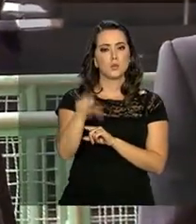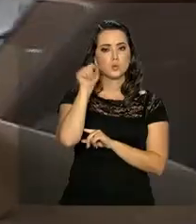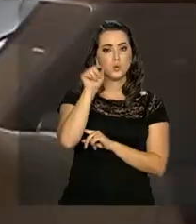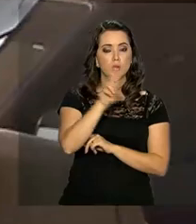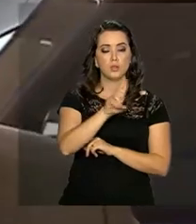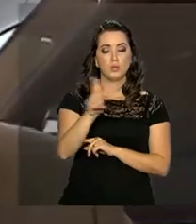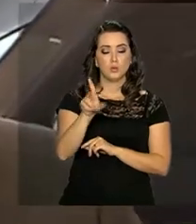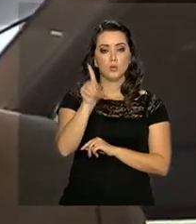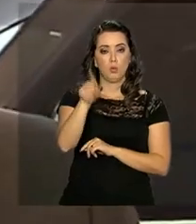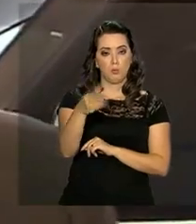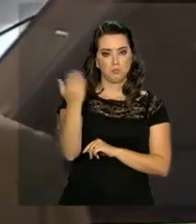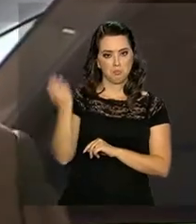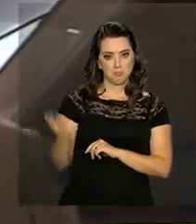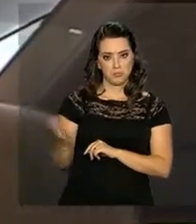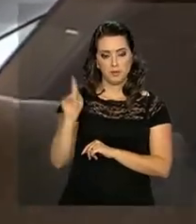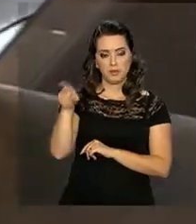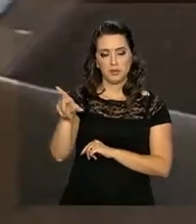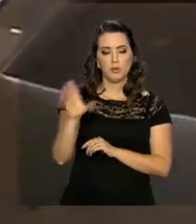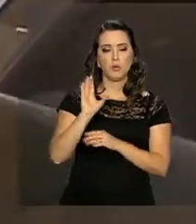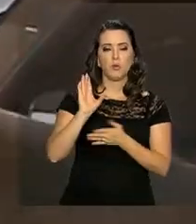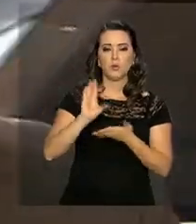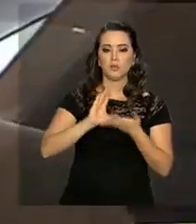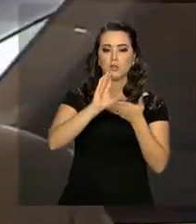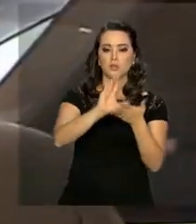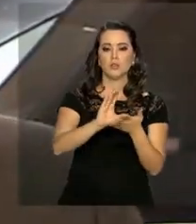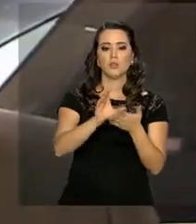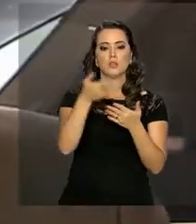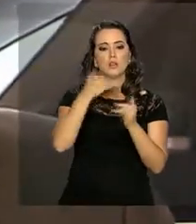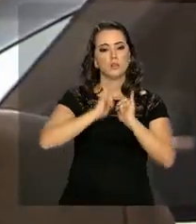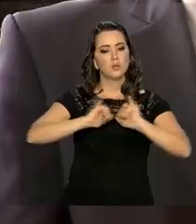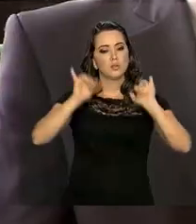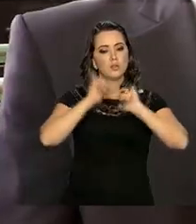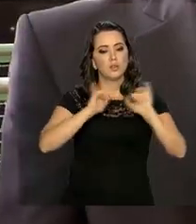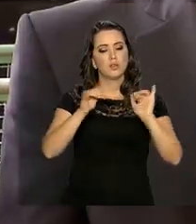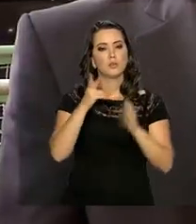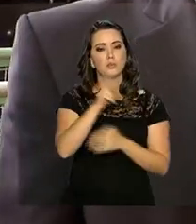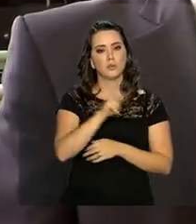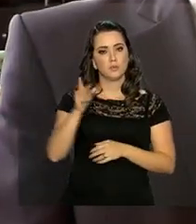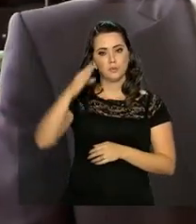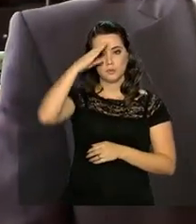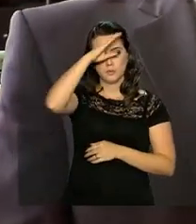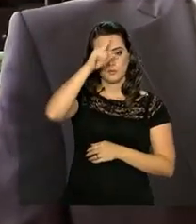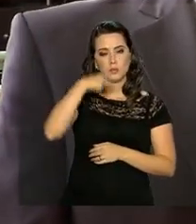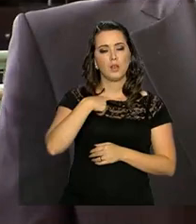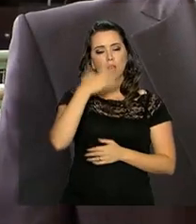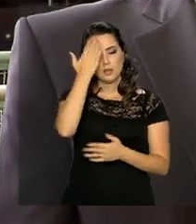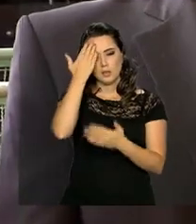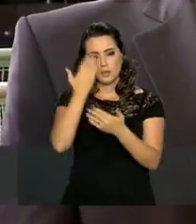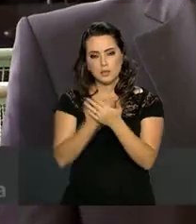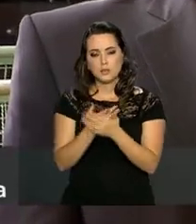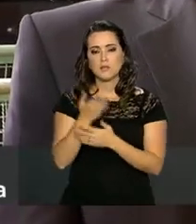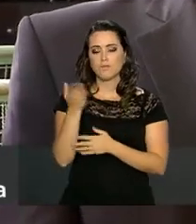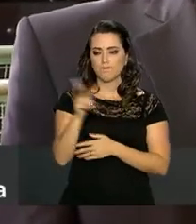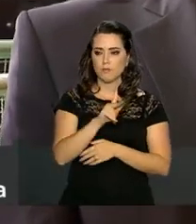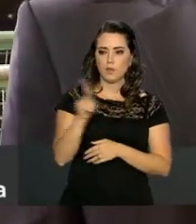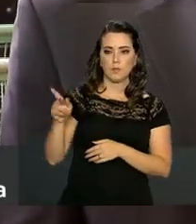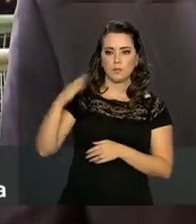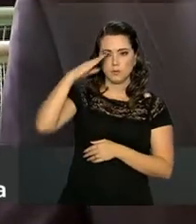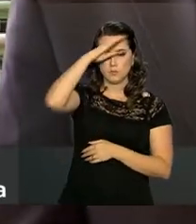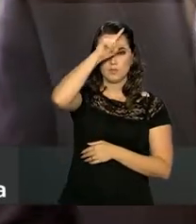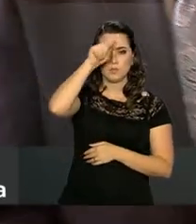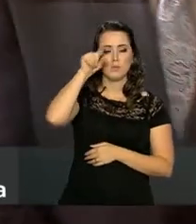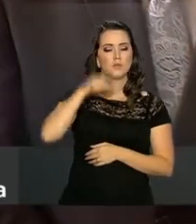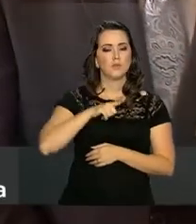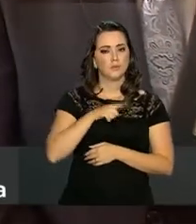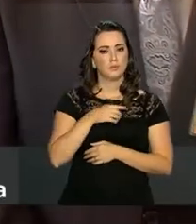ele foi um dos coordenadores da campanha de jair bolsonaro quero agradecer a confiança presidente e líder